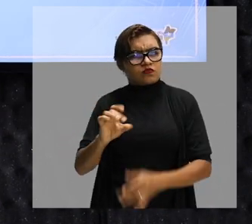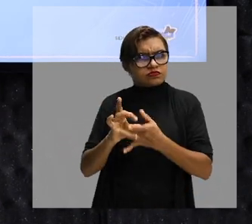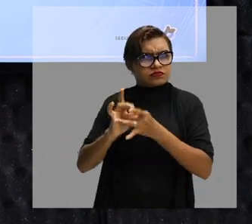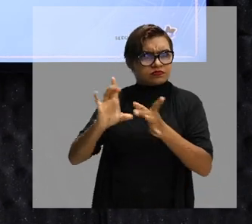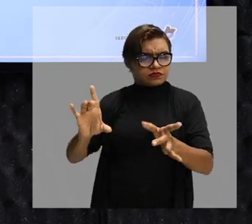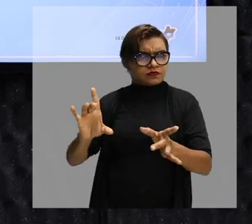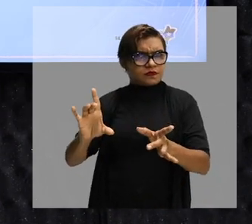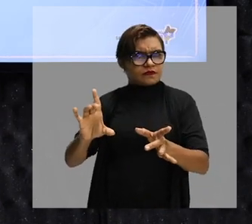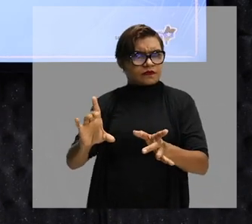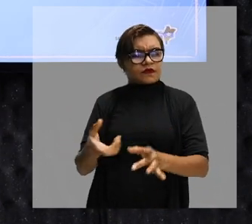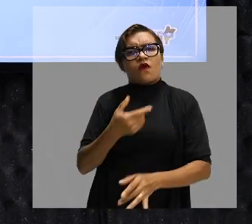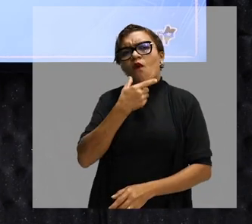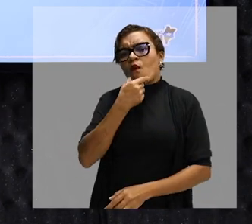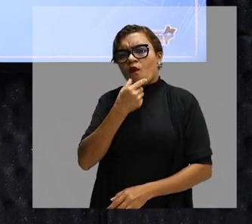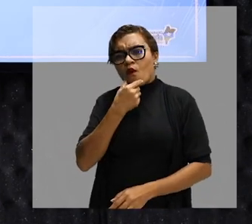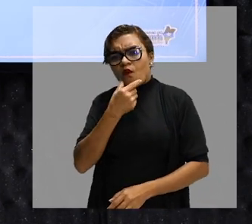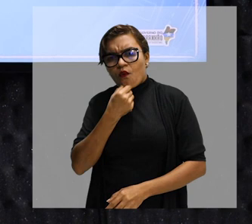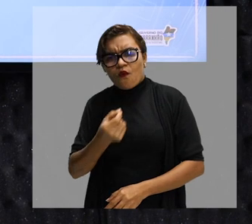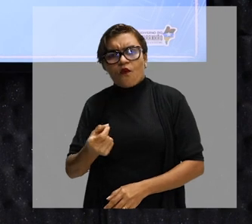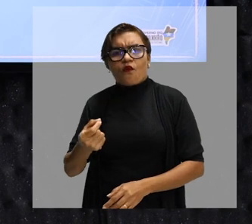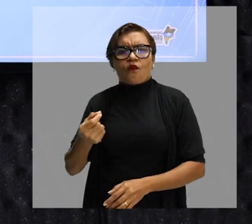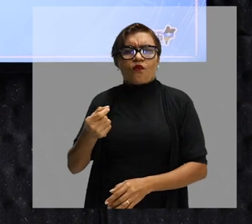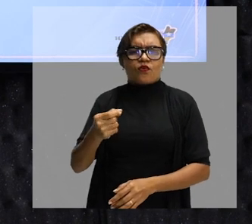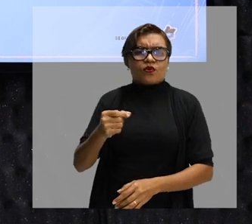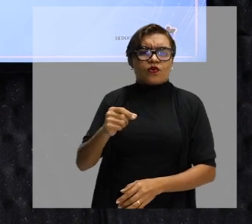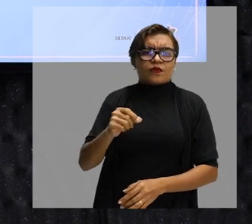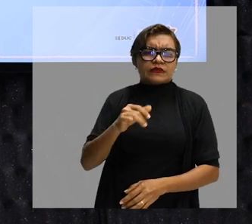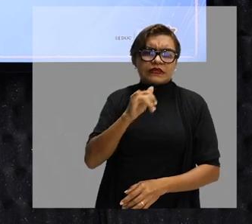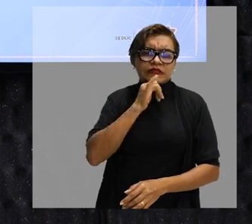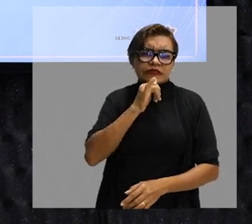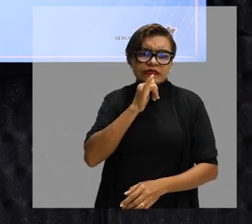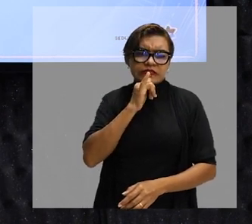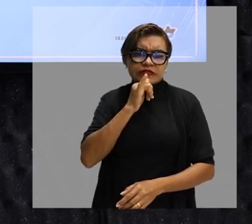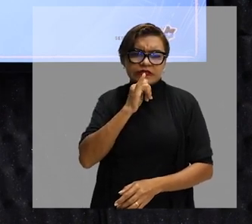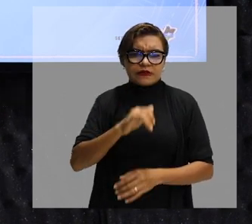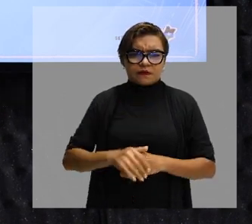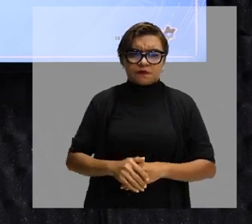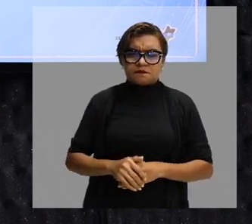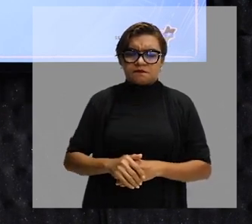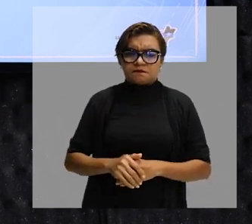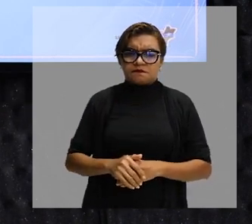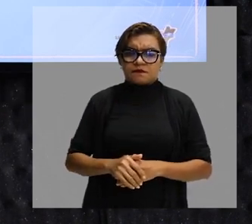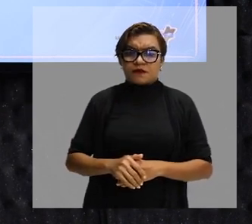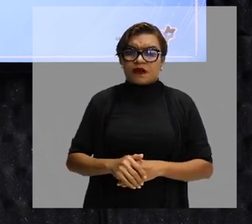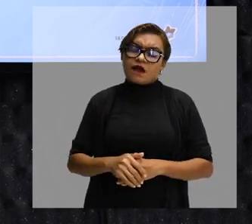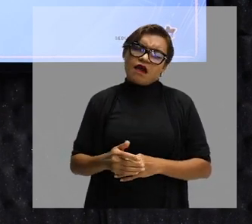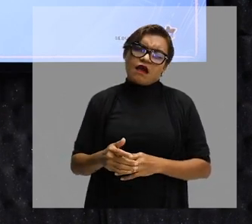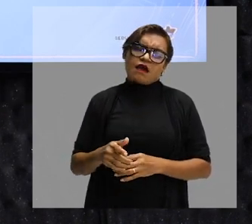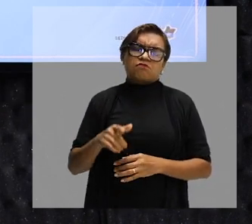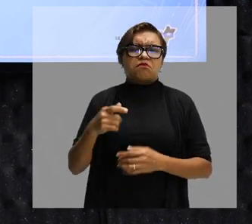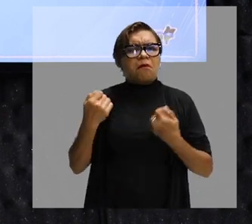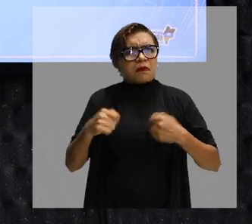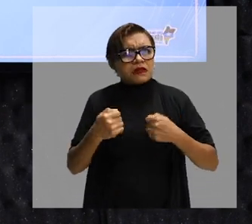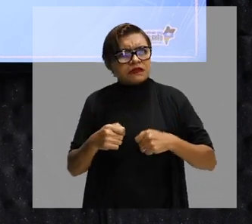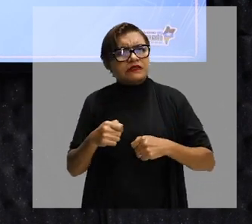John Locke. Nós temos Rousseau, são liberais, correto? Então, a primeira imagem que vem à nossa